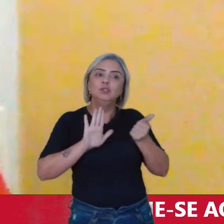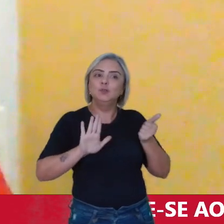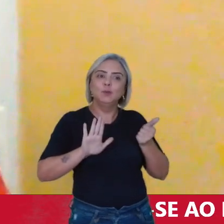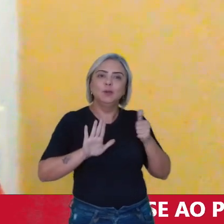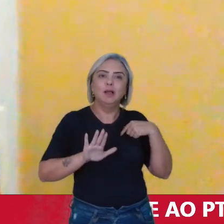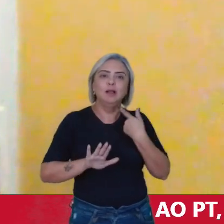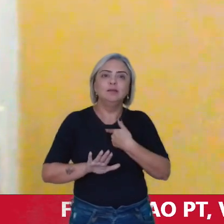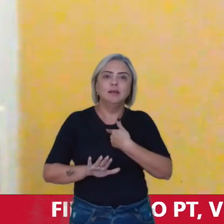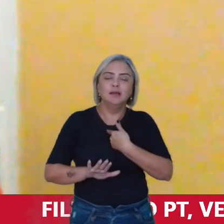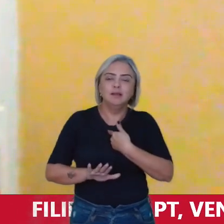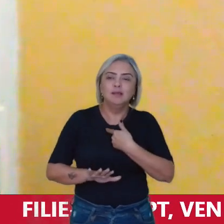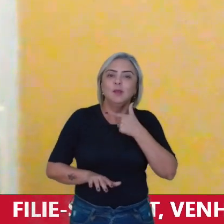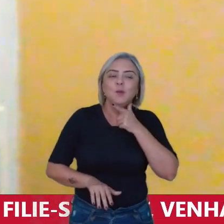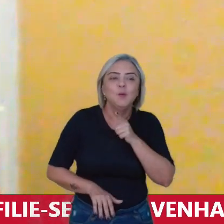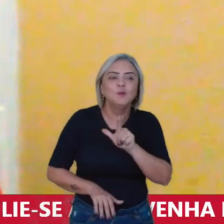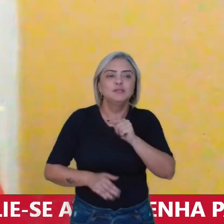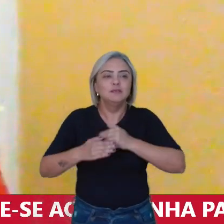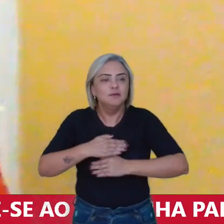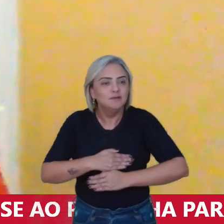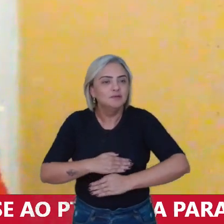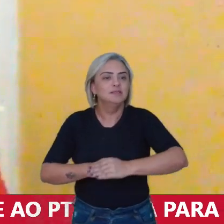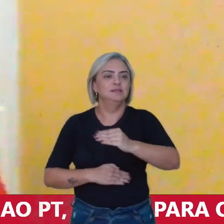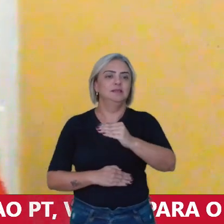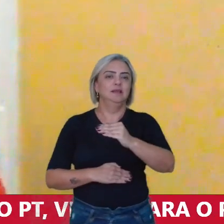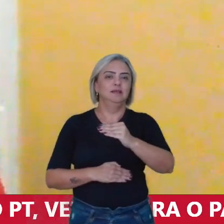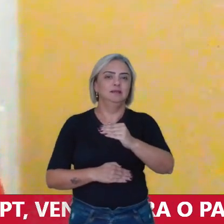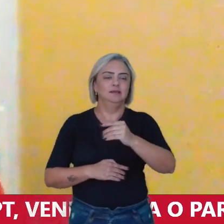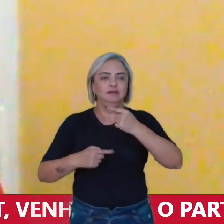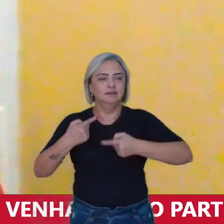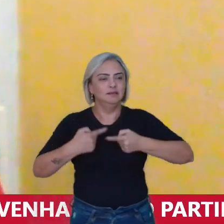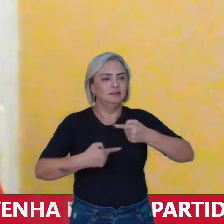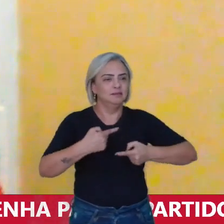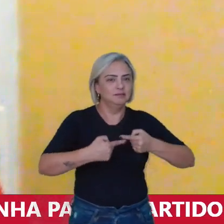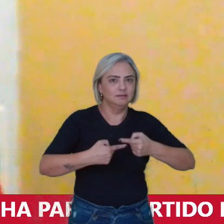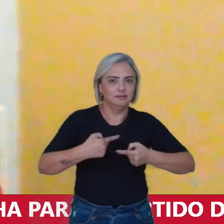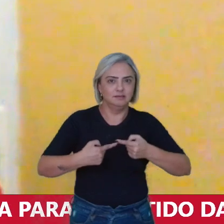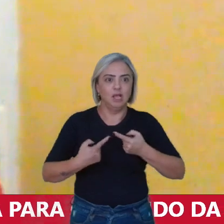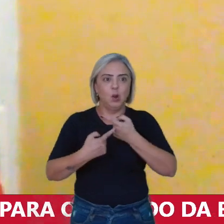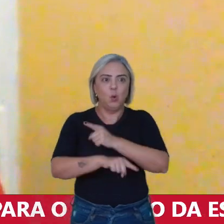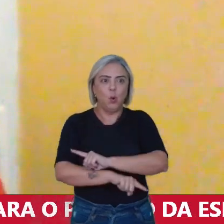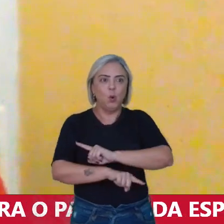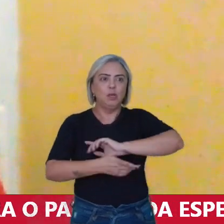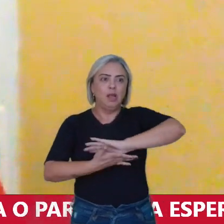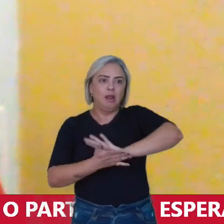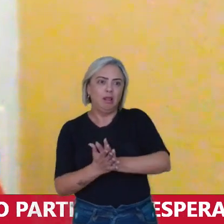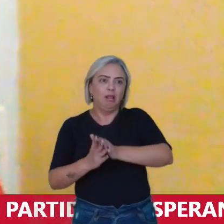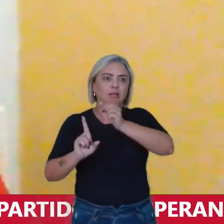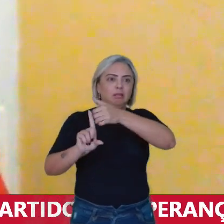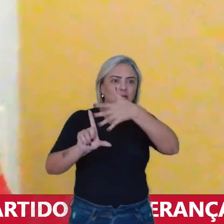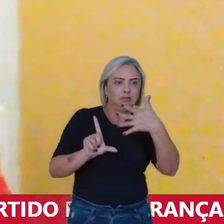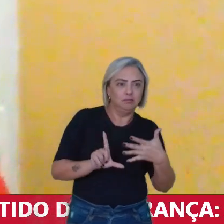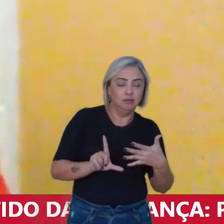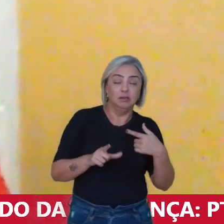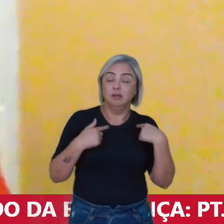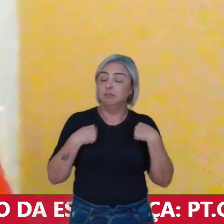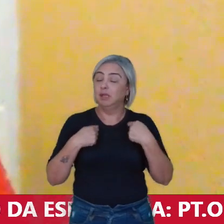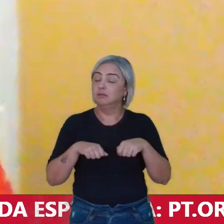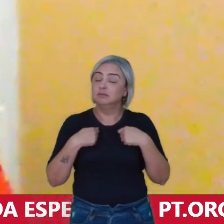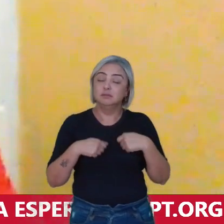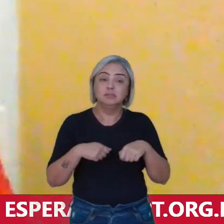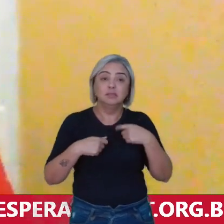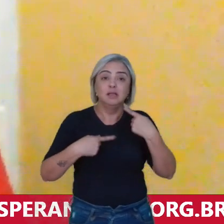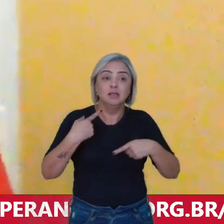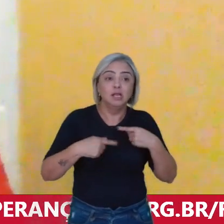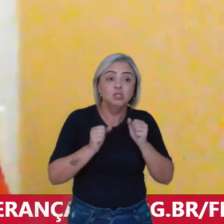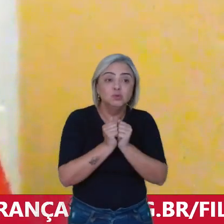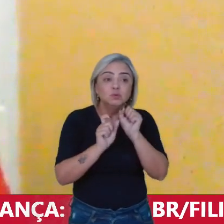a gente conseguiu avançar nesse debate contra a homofobia. Mas isso precisa ser discutido